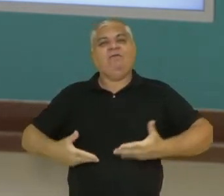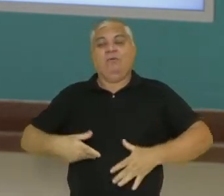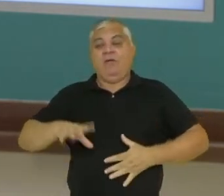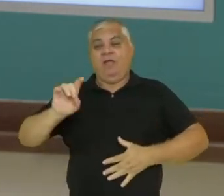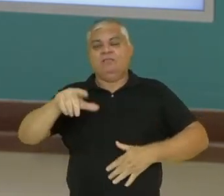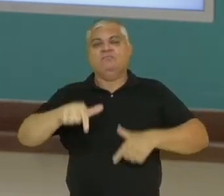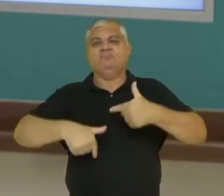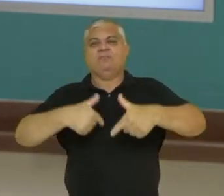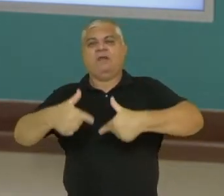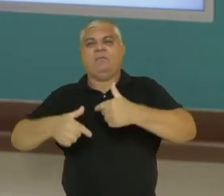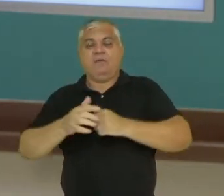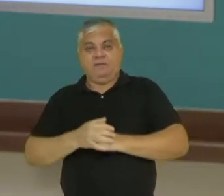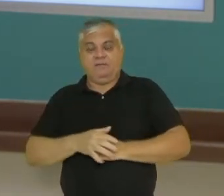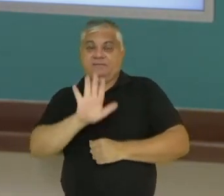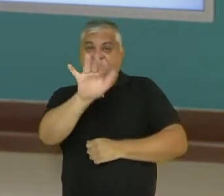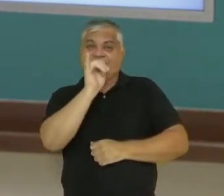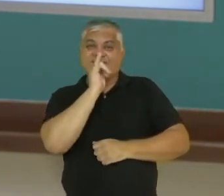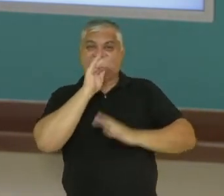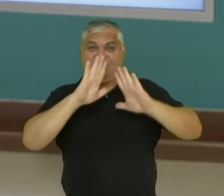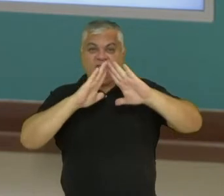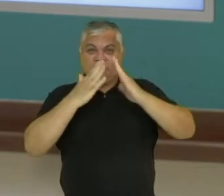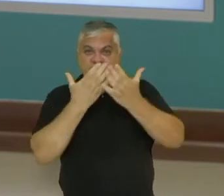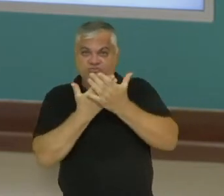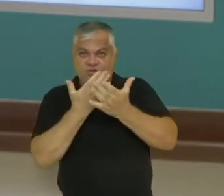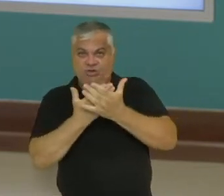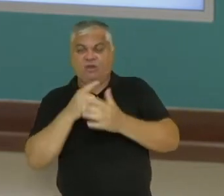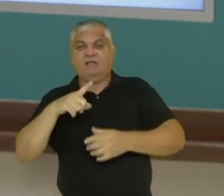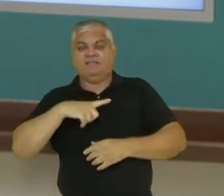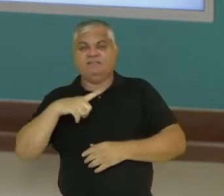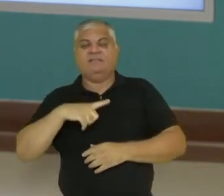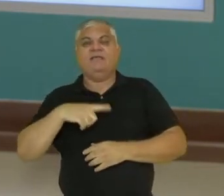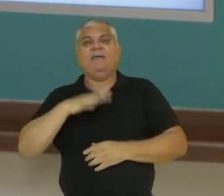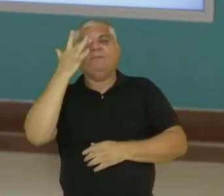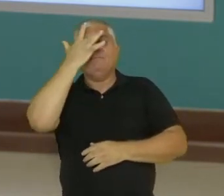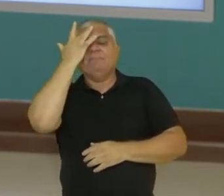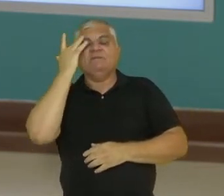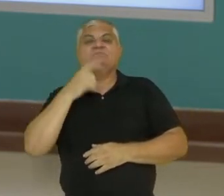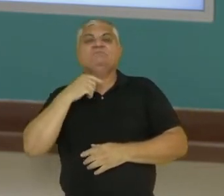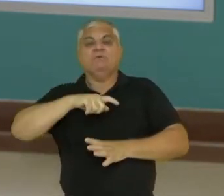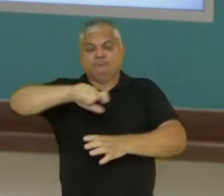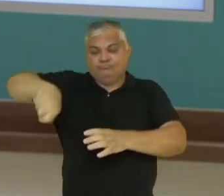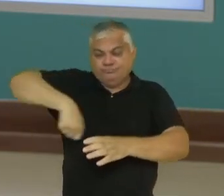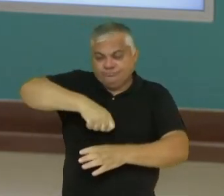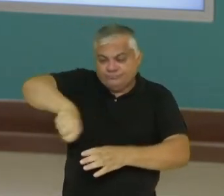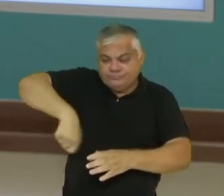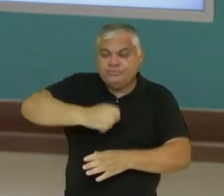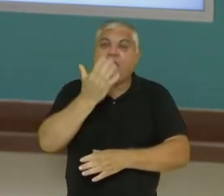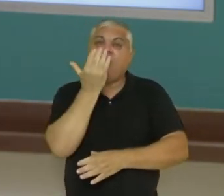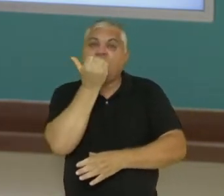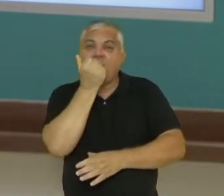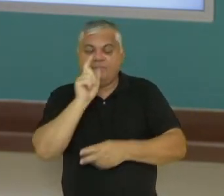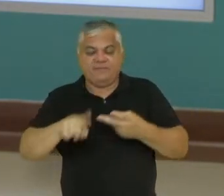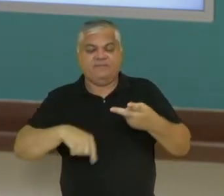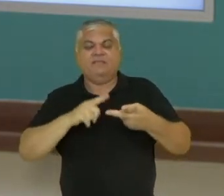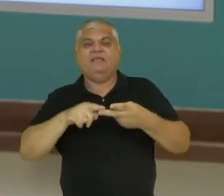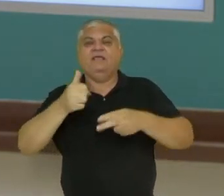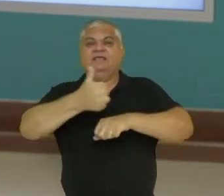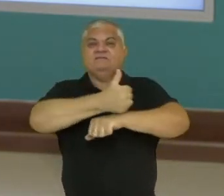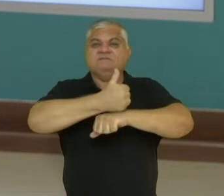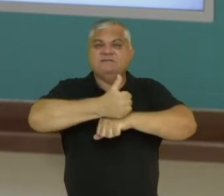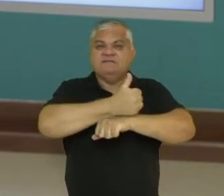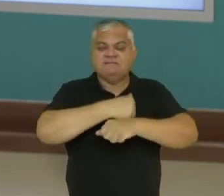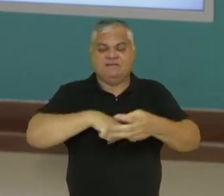pensar na escola, lá não tem aquela pessoa querida que é responsável pela nossa alimentação? Tem a direção, tem os professores, o pedagogo,